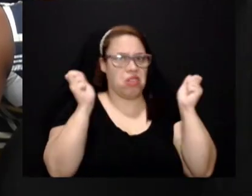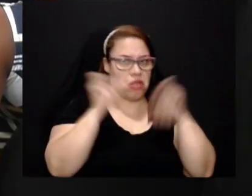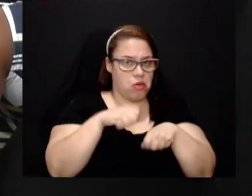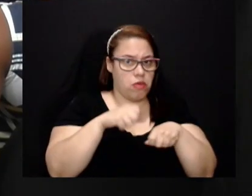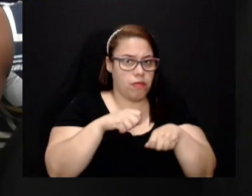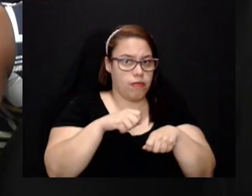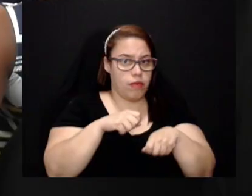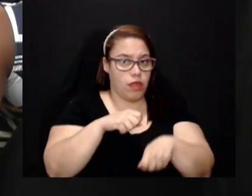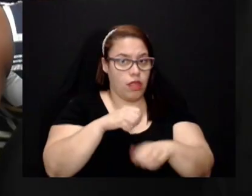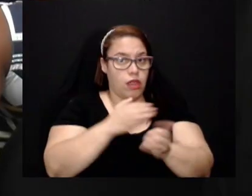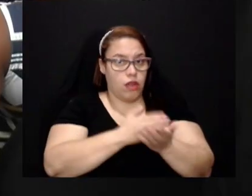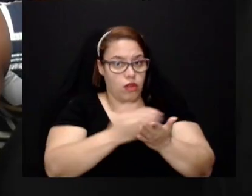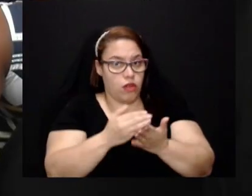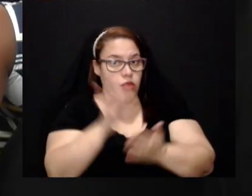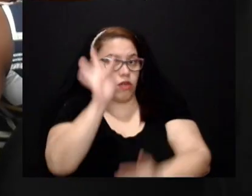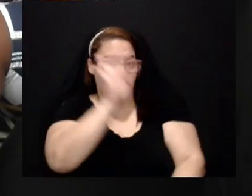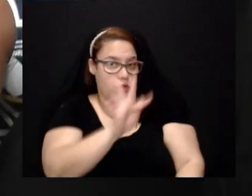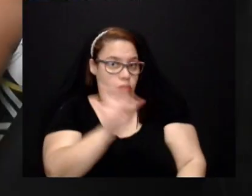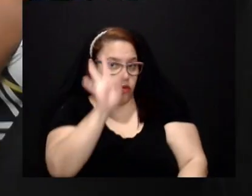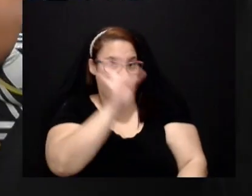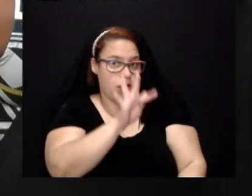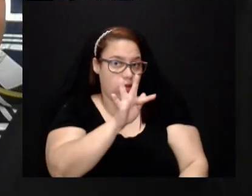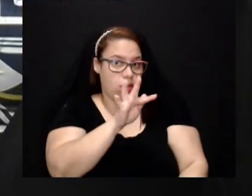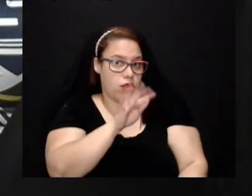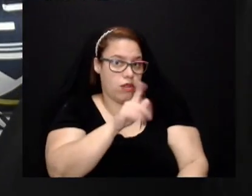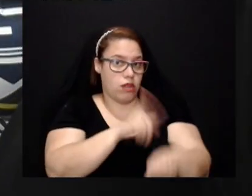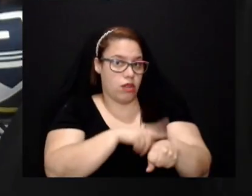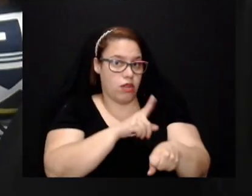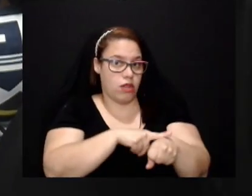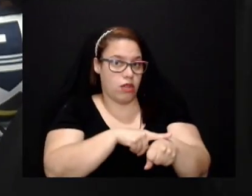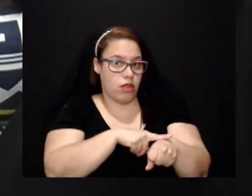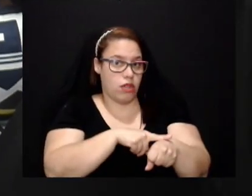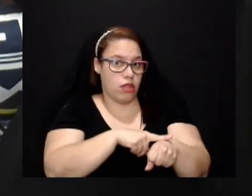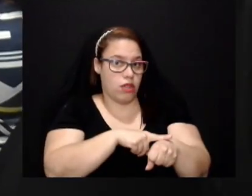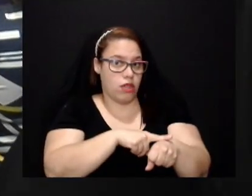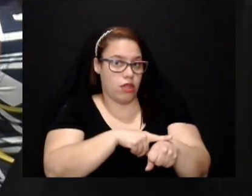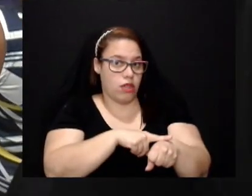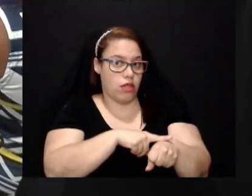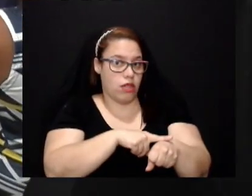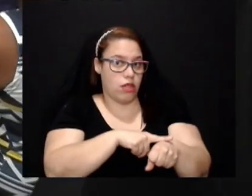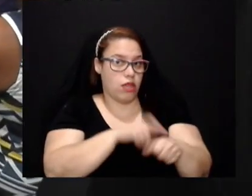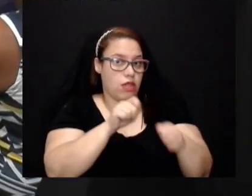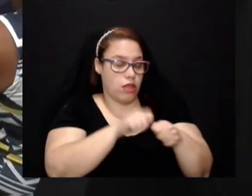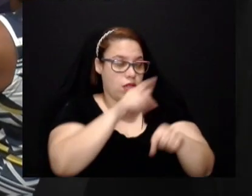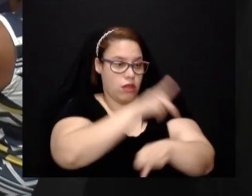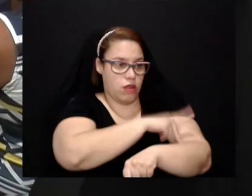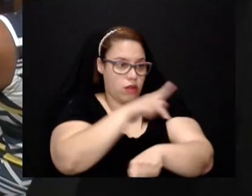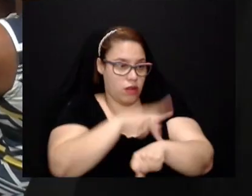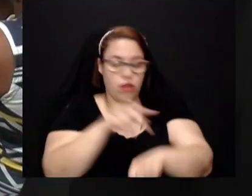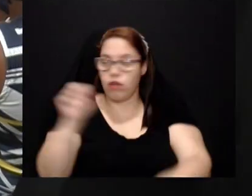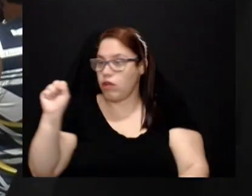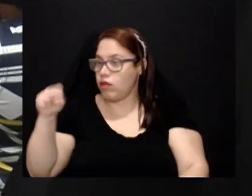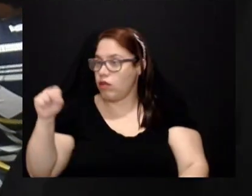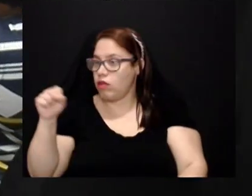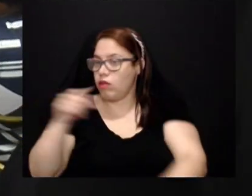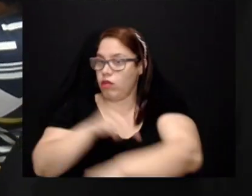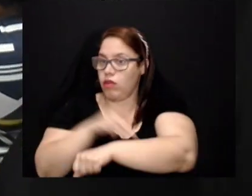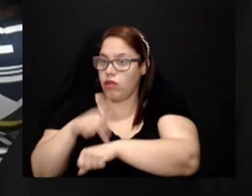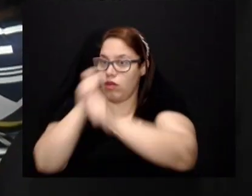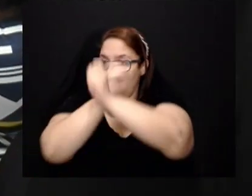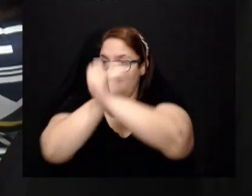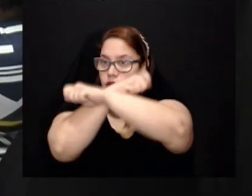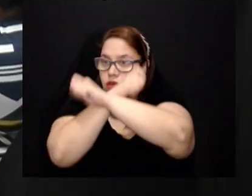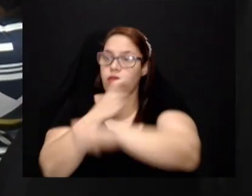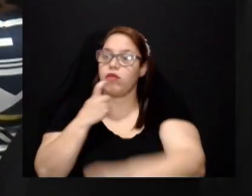sua faculdade, nosso tempo está corridinho, você fez pedagogia? Fiz pedagogia na PUC Campinas,